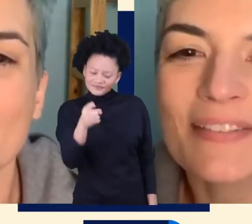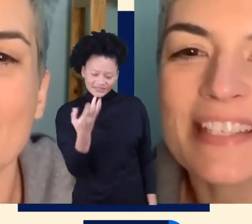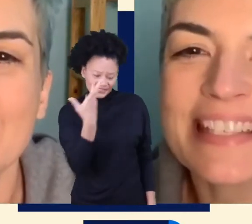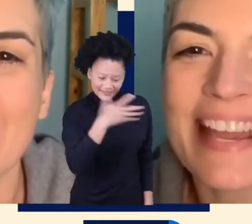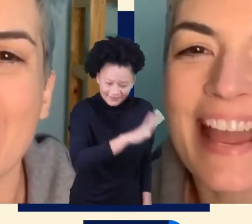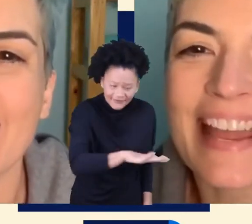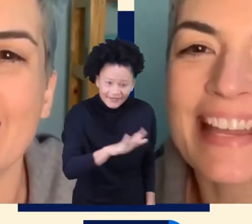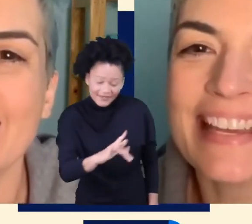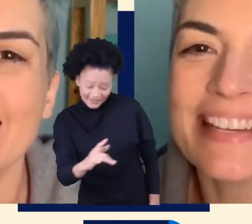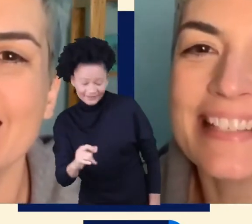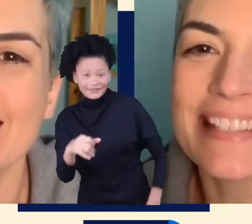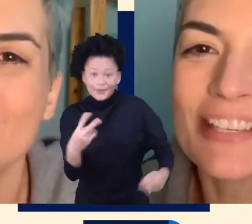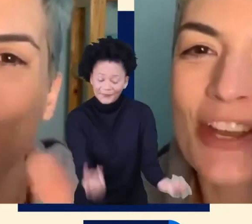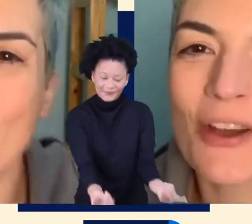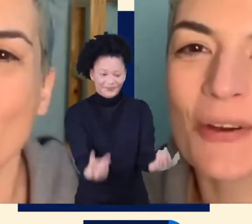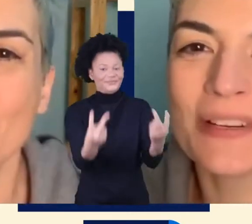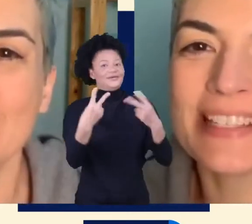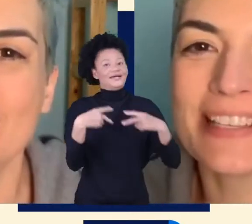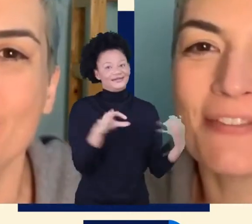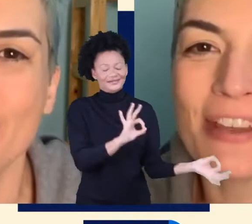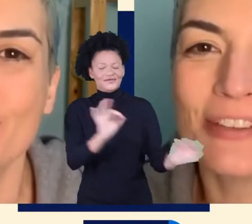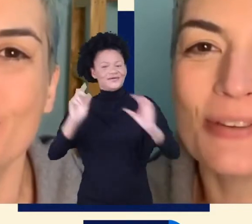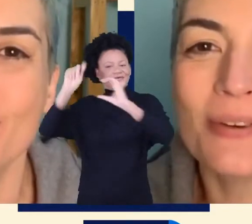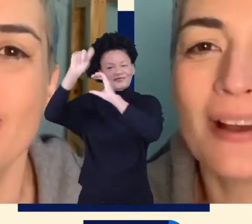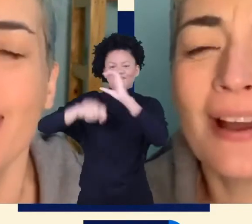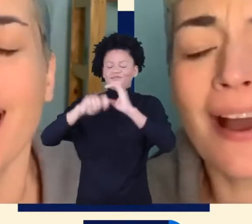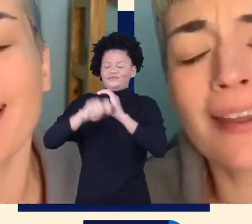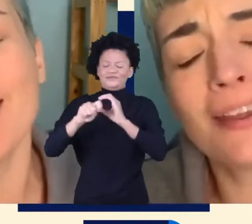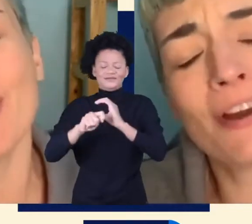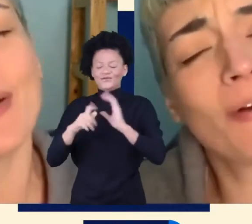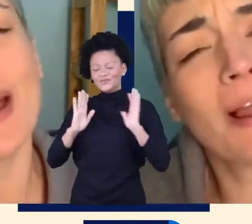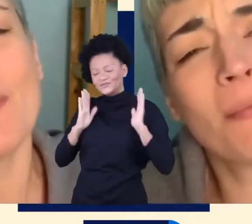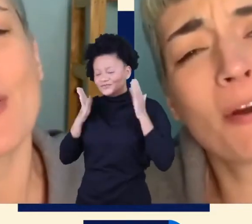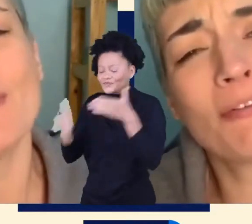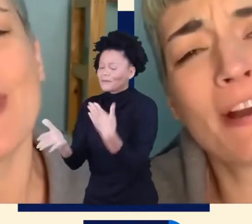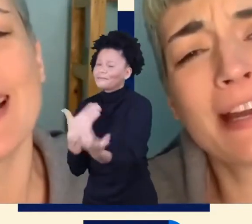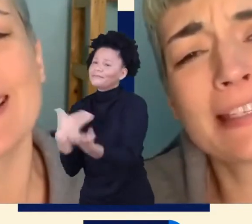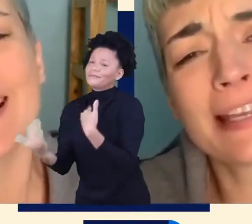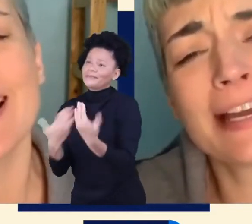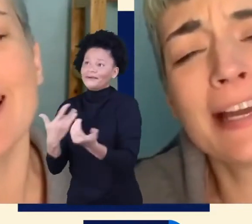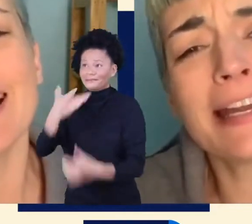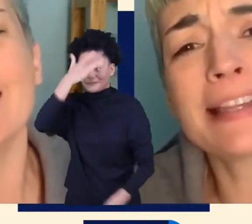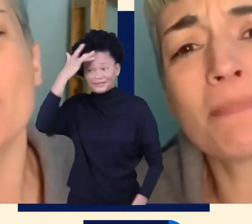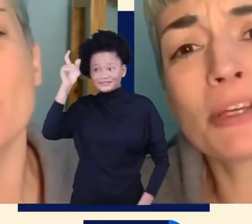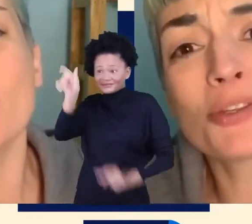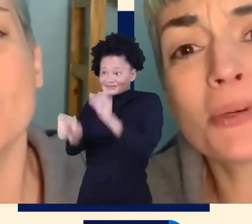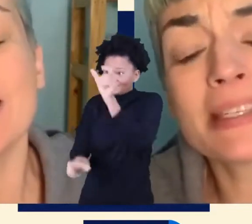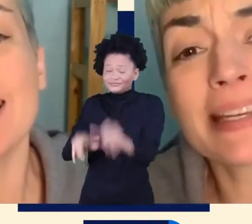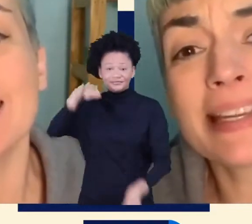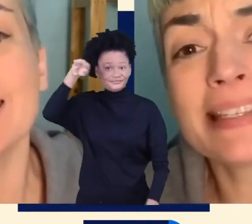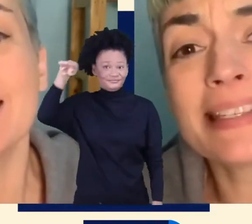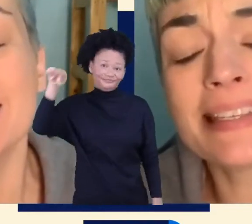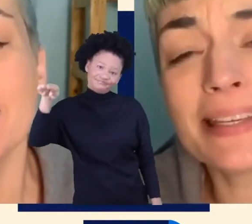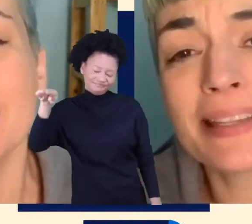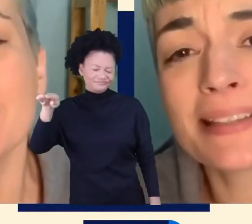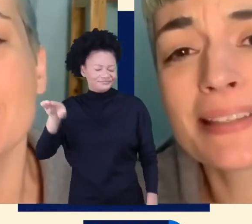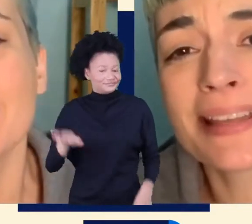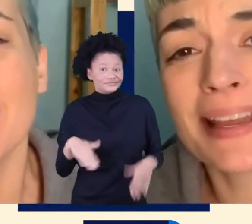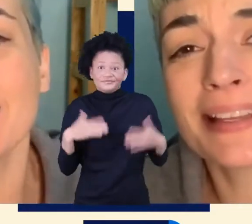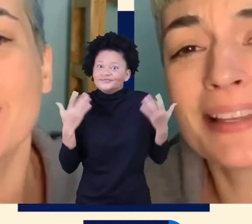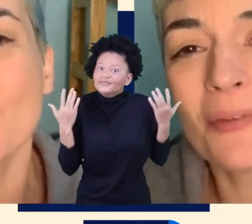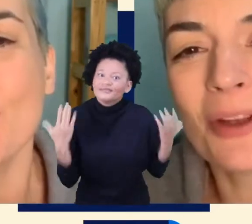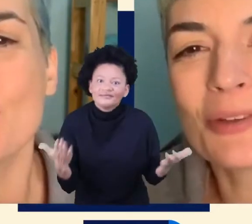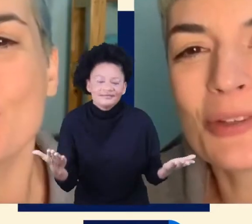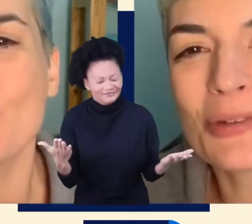Olá, se você é criança e chegou nesse vídeo, aqui vai rolar uma conversa entre pessoas